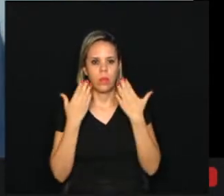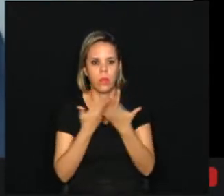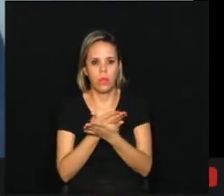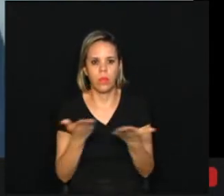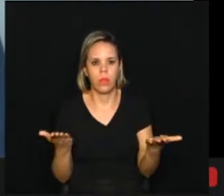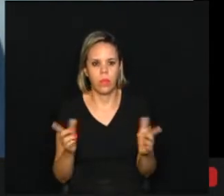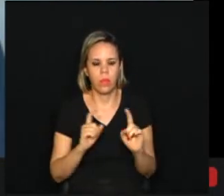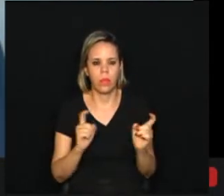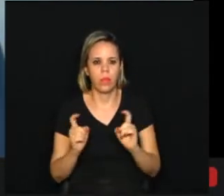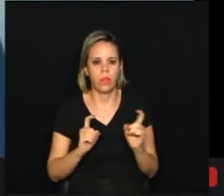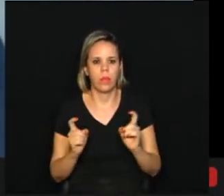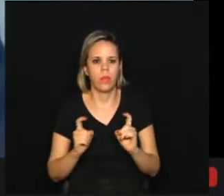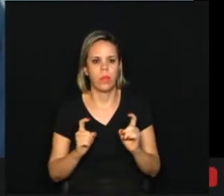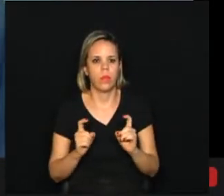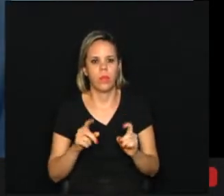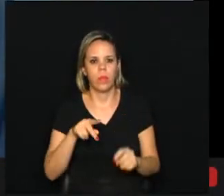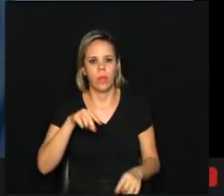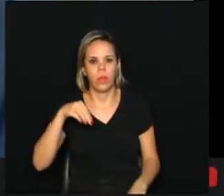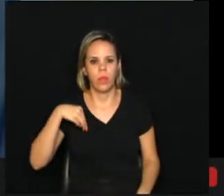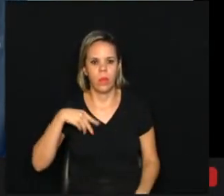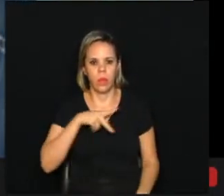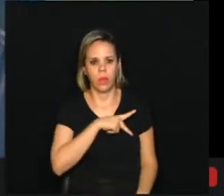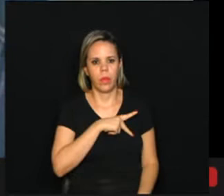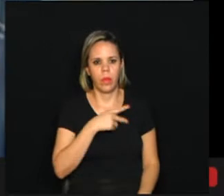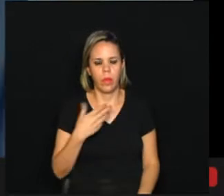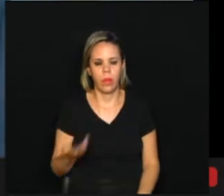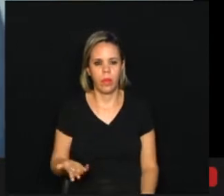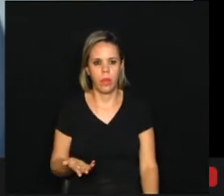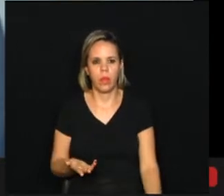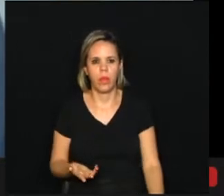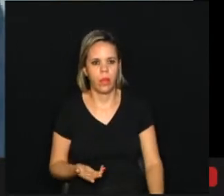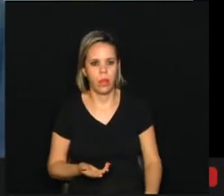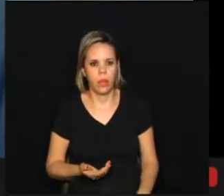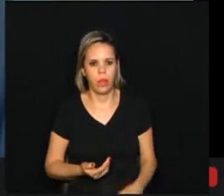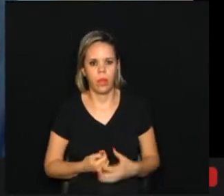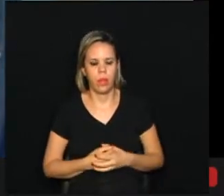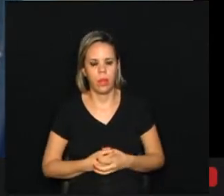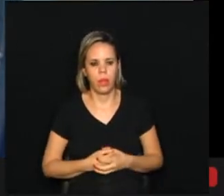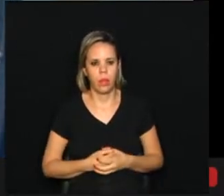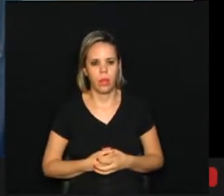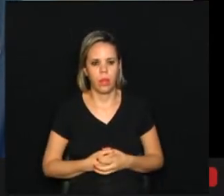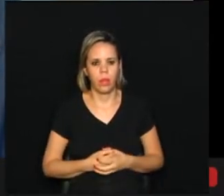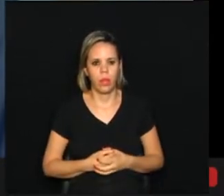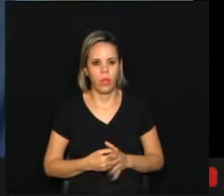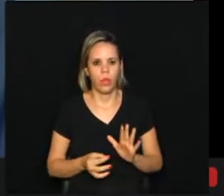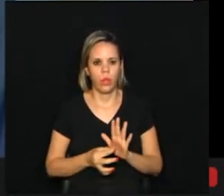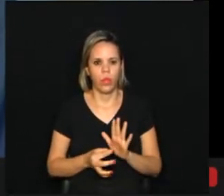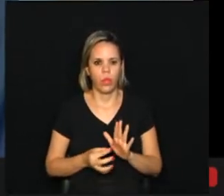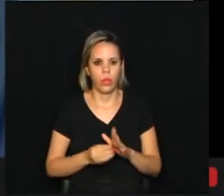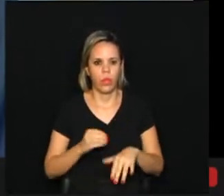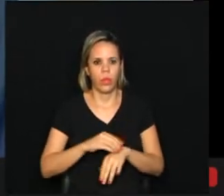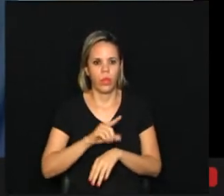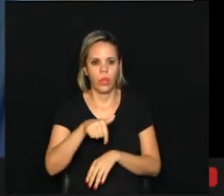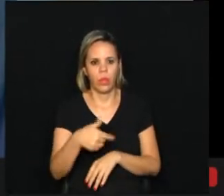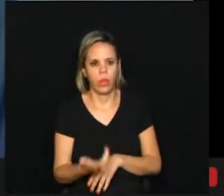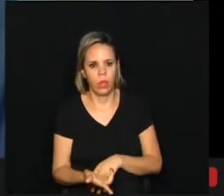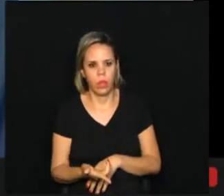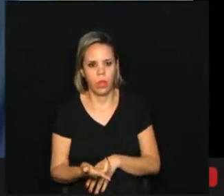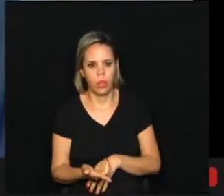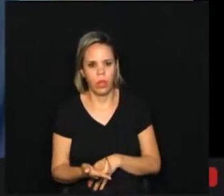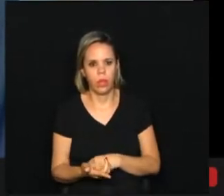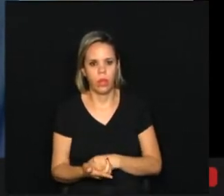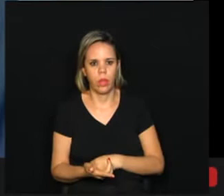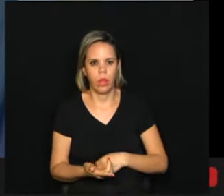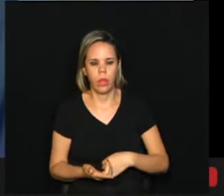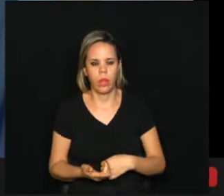Essa reunião no MP, Paola, presidente Paola, eu até vou sugerir depois para